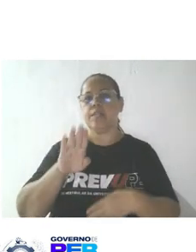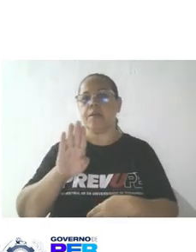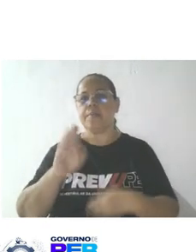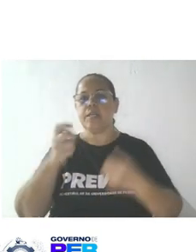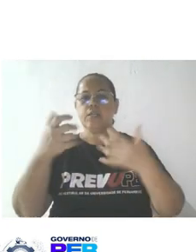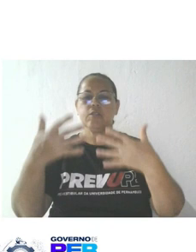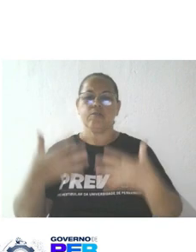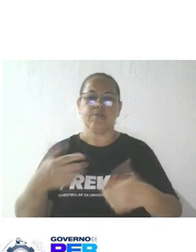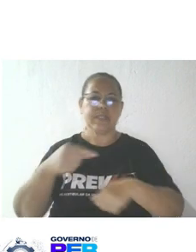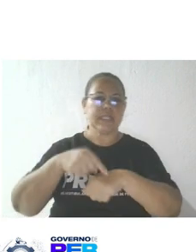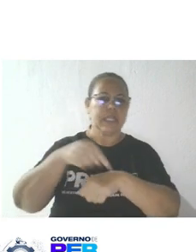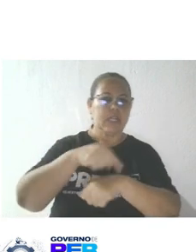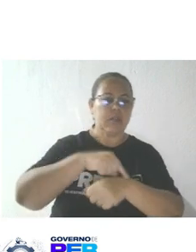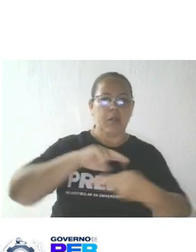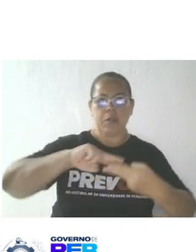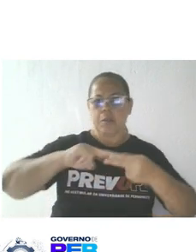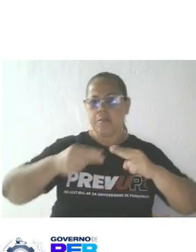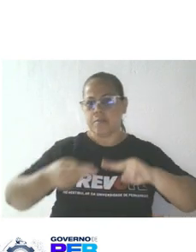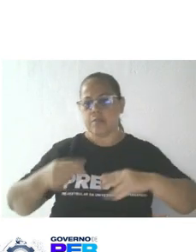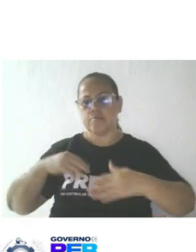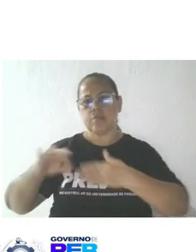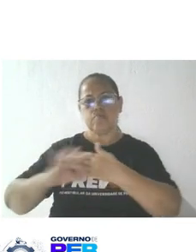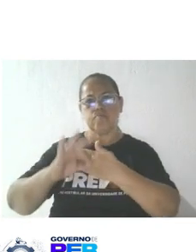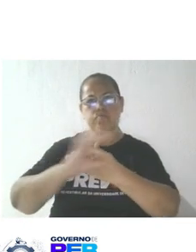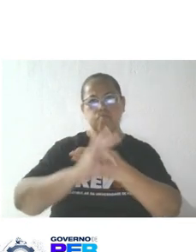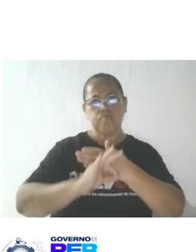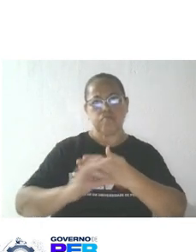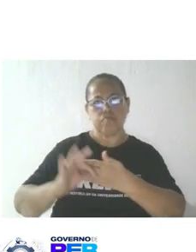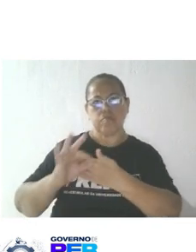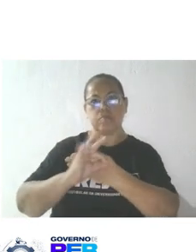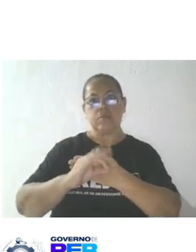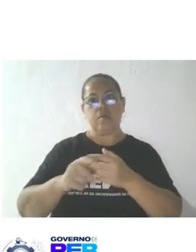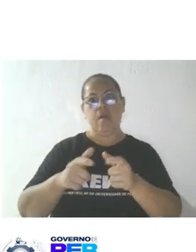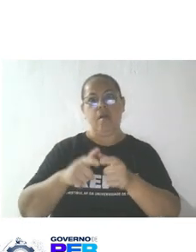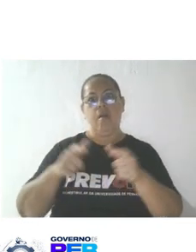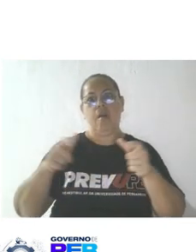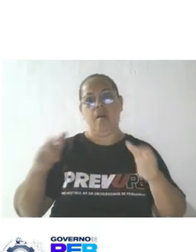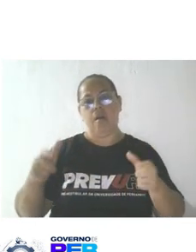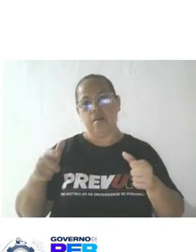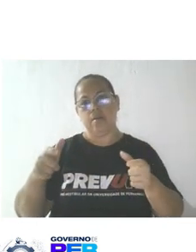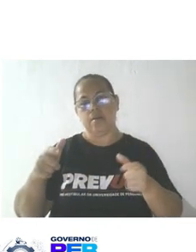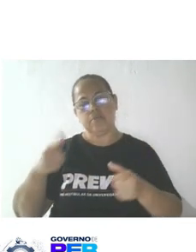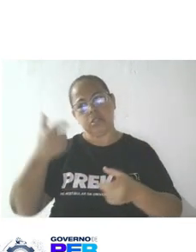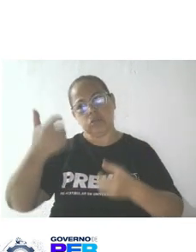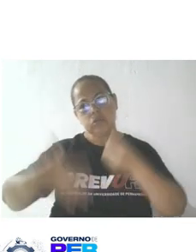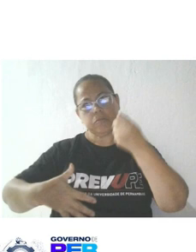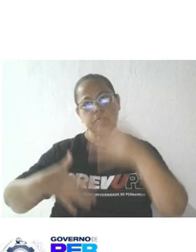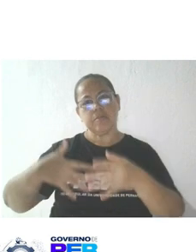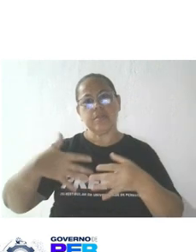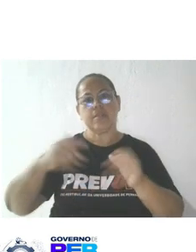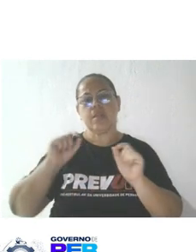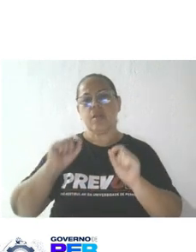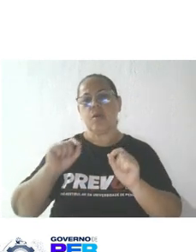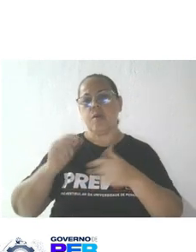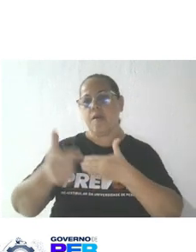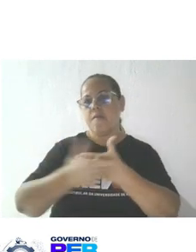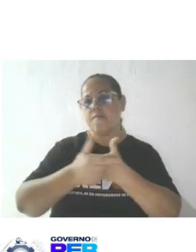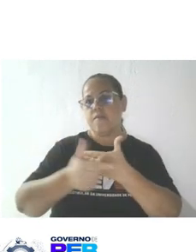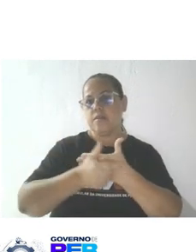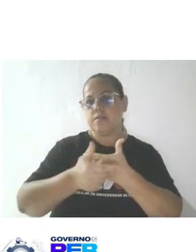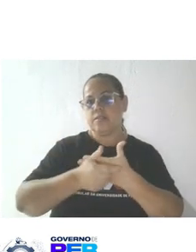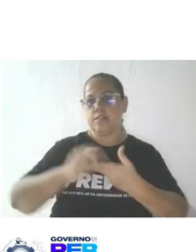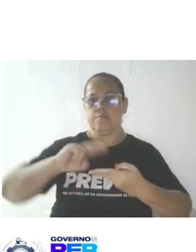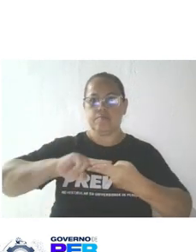Células dos músculos possuem essa organela em grande proporção. Uma das justificativas disso é seu papel nas atividades do músculo.